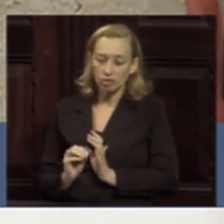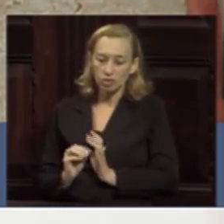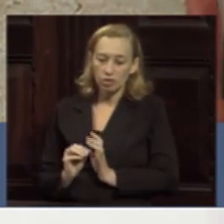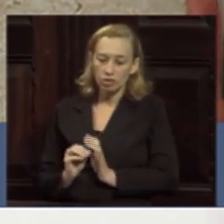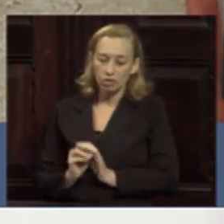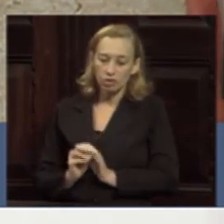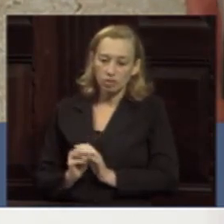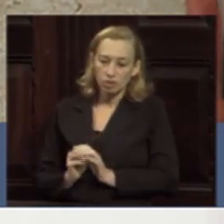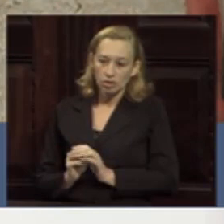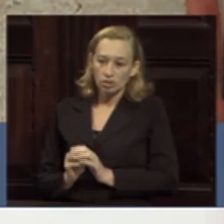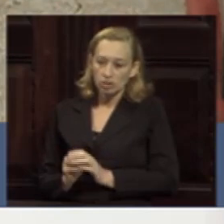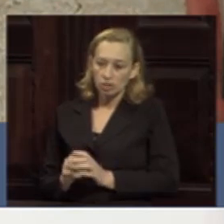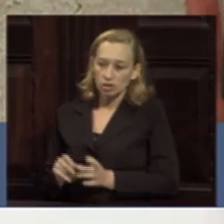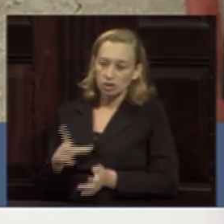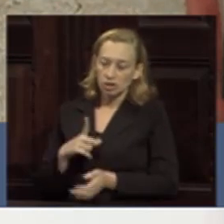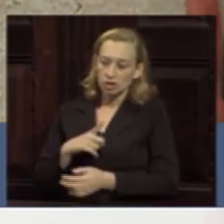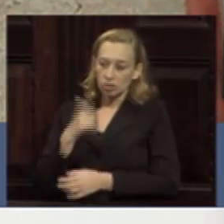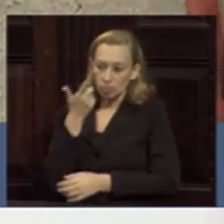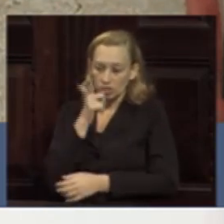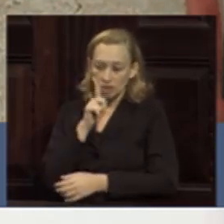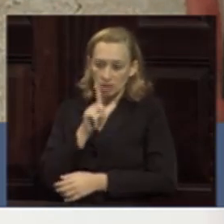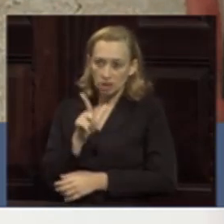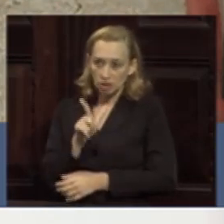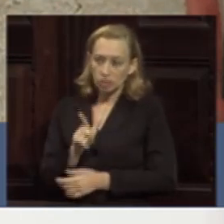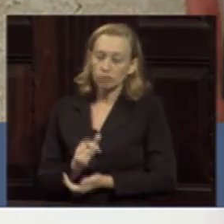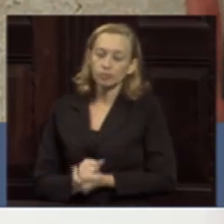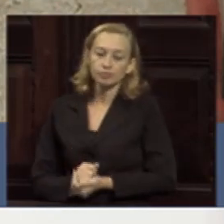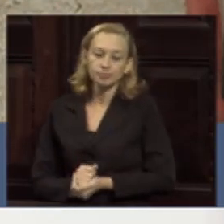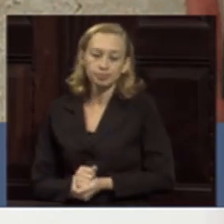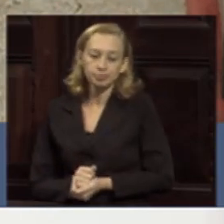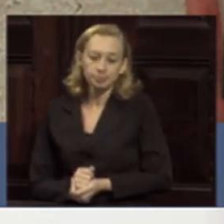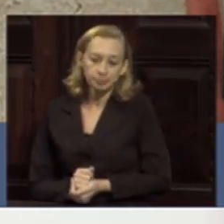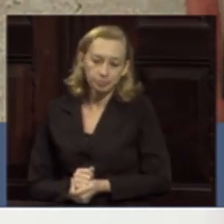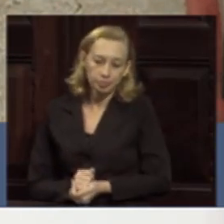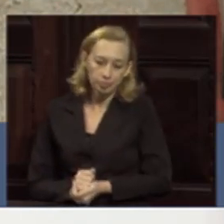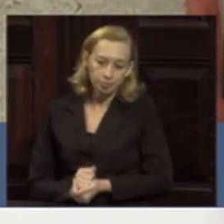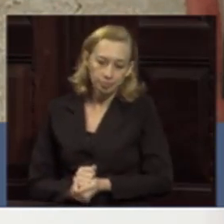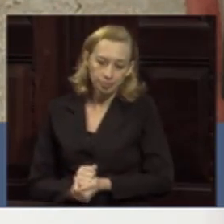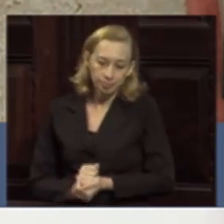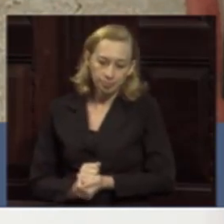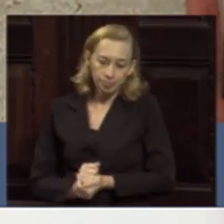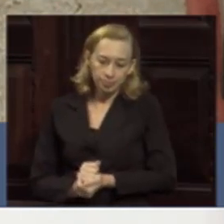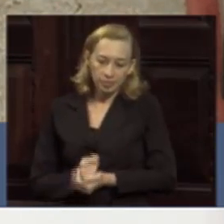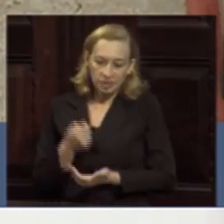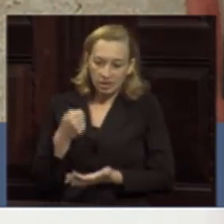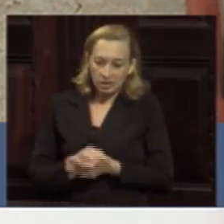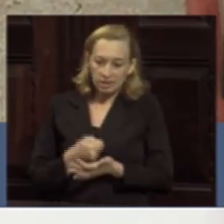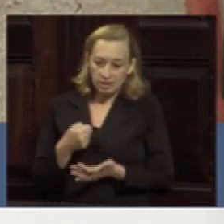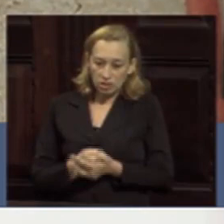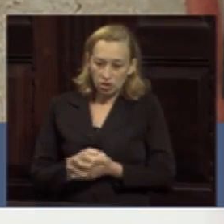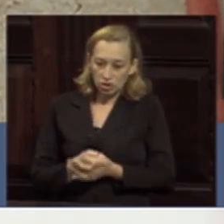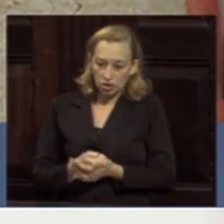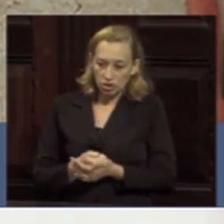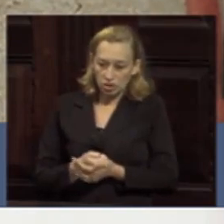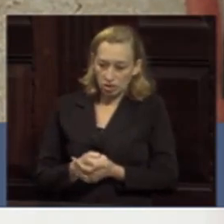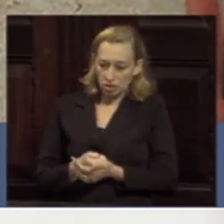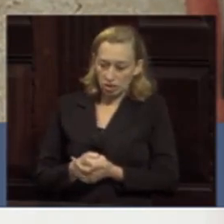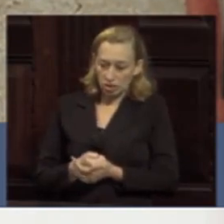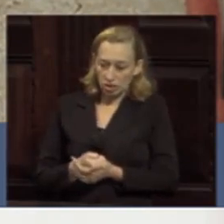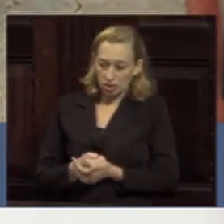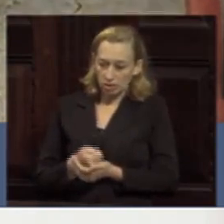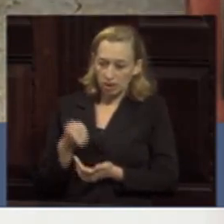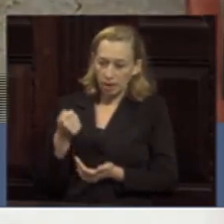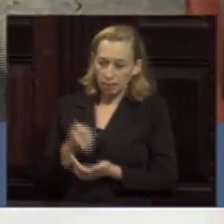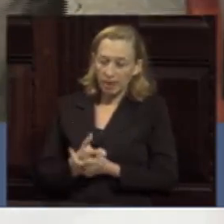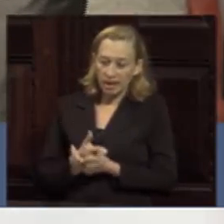na 33ª vara, que me obrigava a pagar a ele de